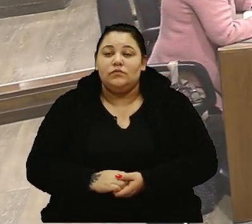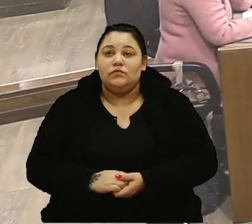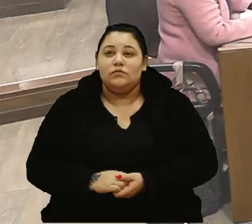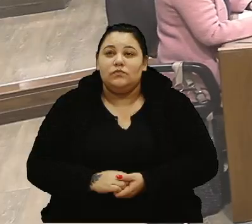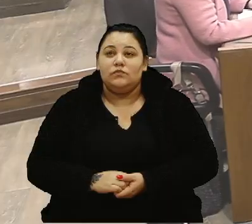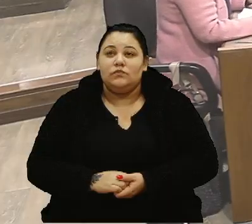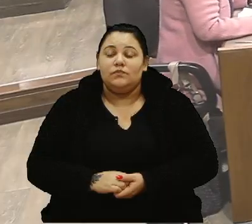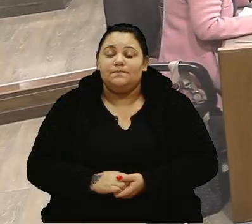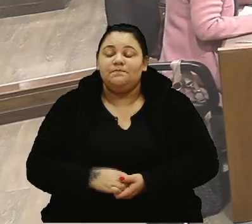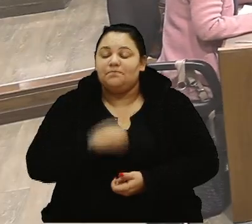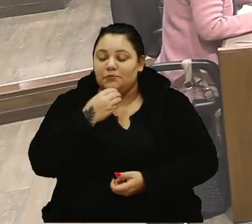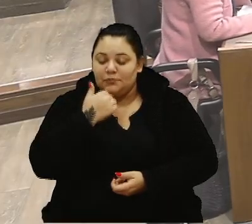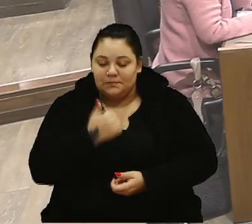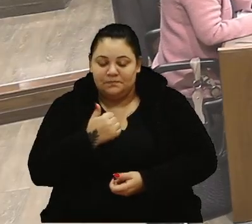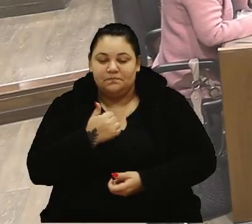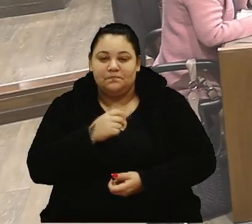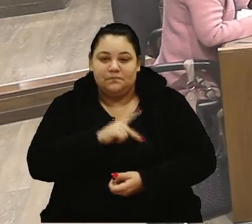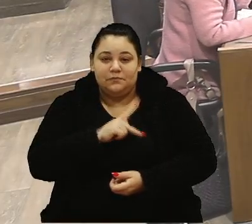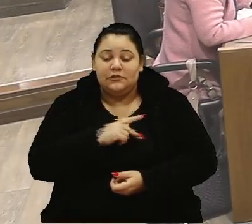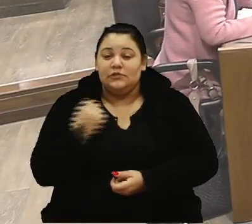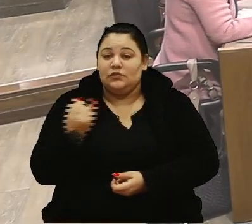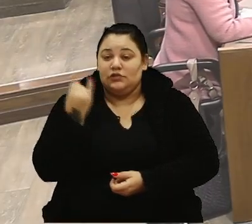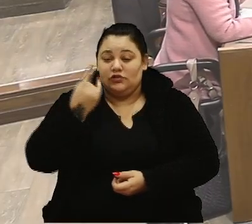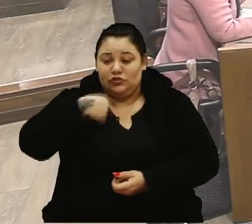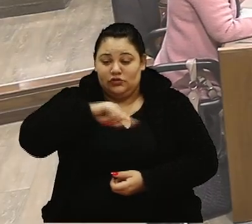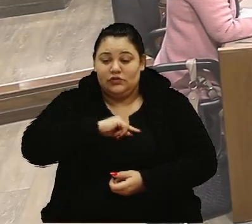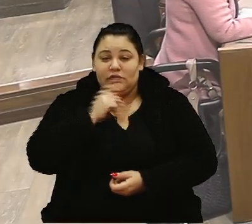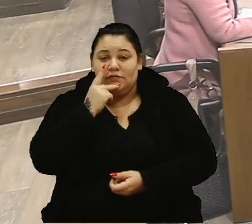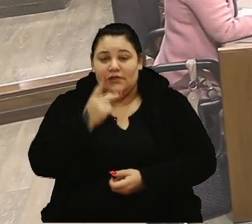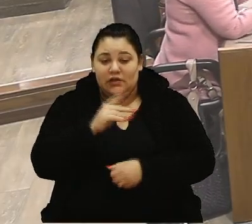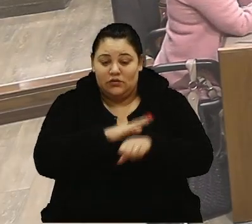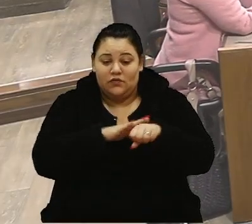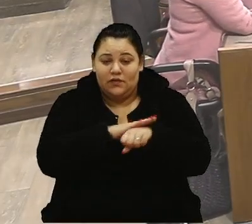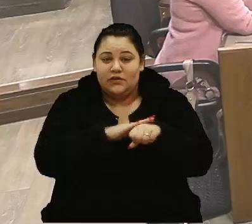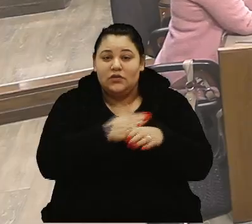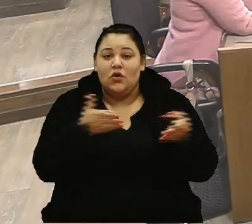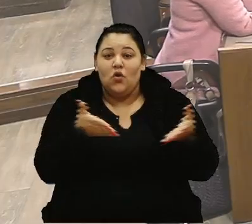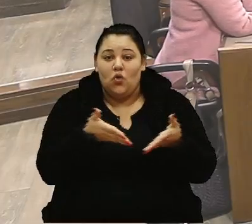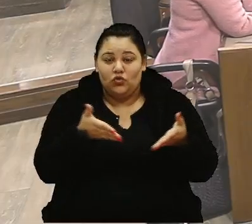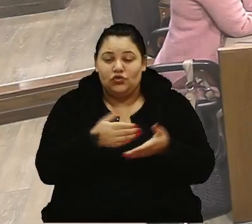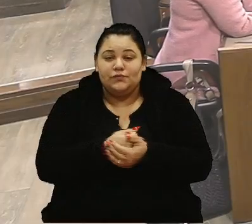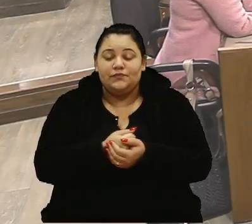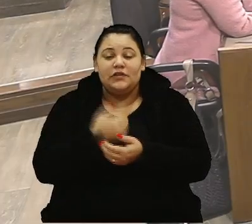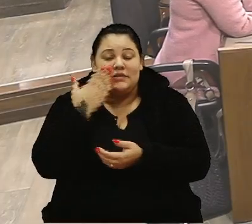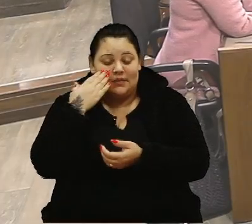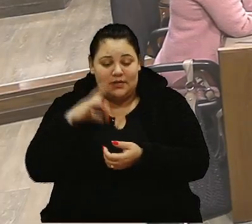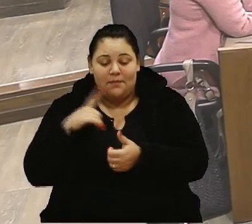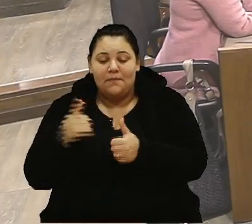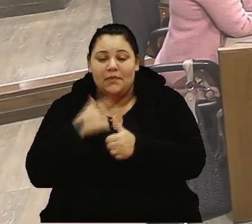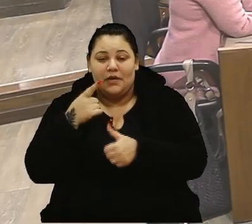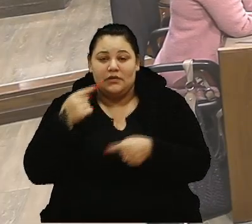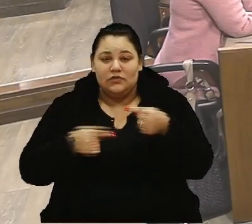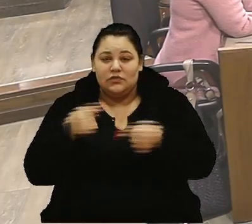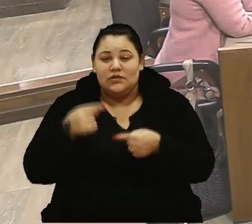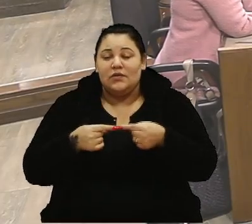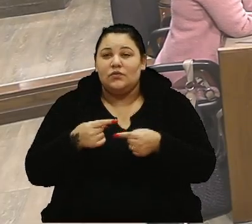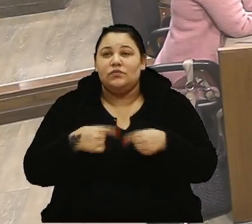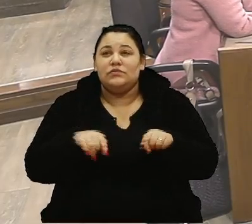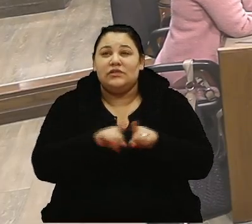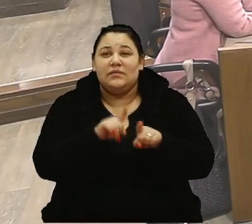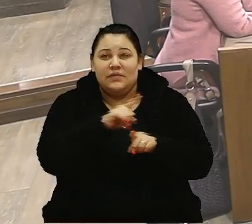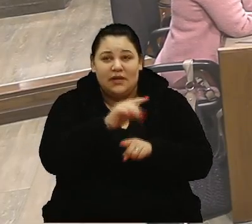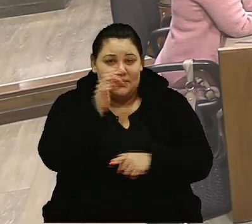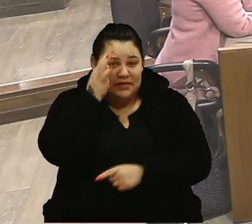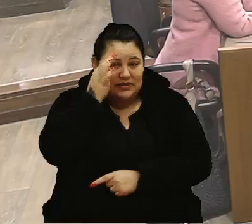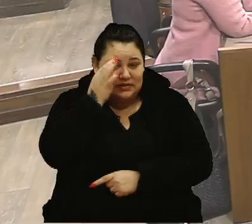Muito bem, presidente. É importante que a gente fale hoje, né, embora esteja ainda em primeira discussão, mas até pela presença da Alessandra aqui,